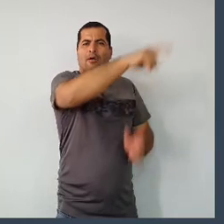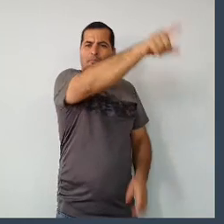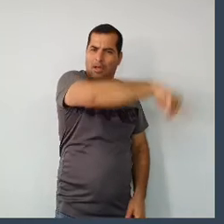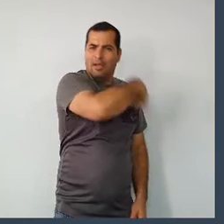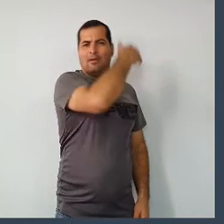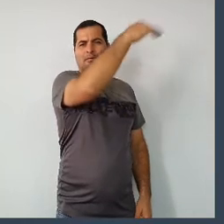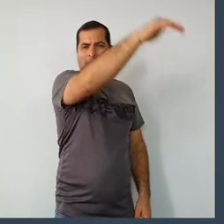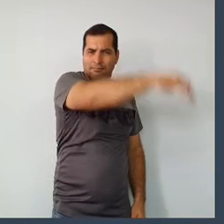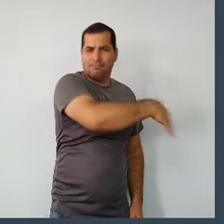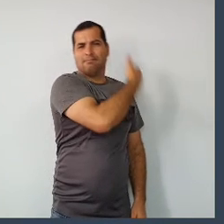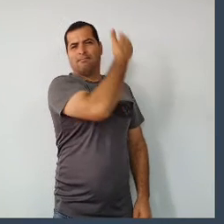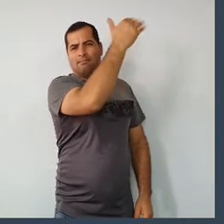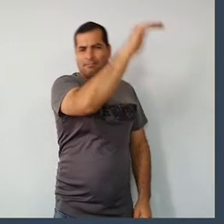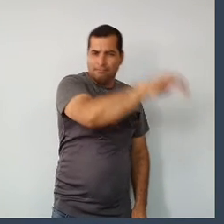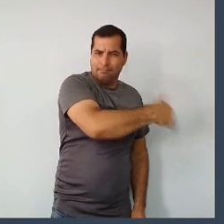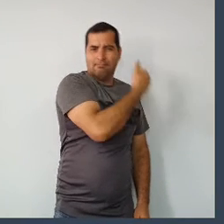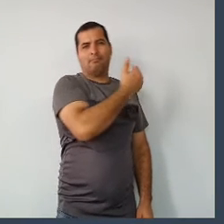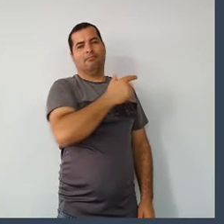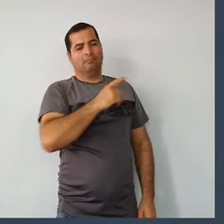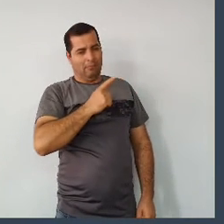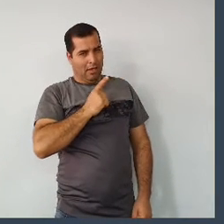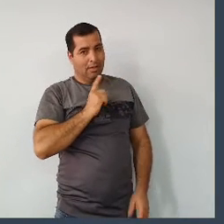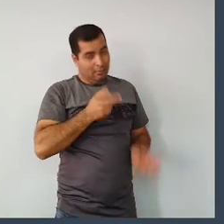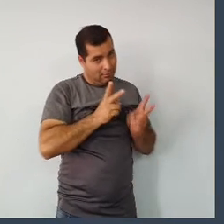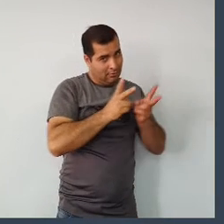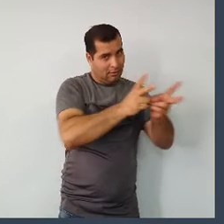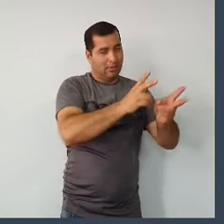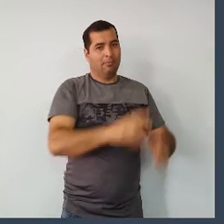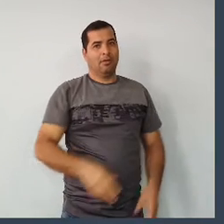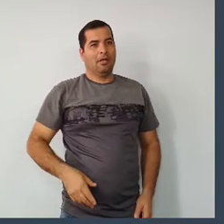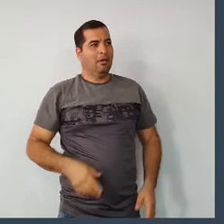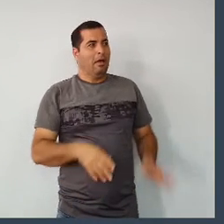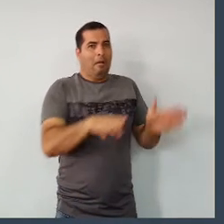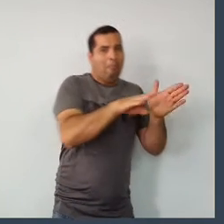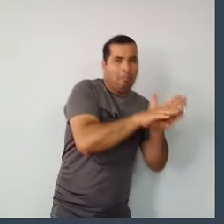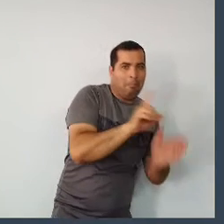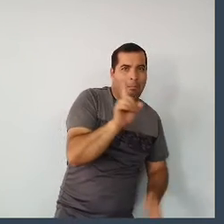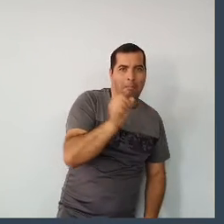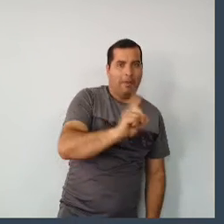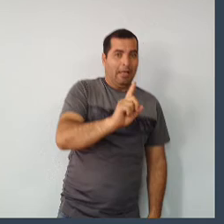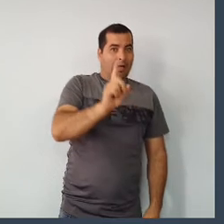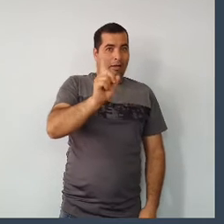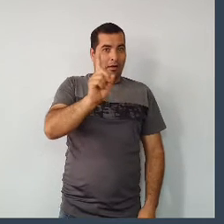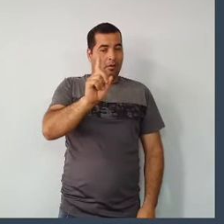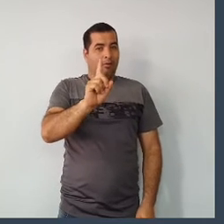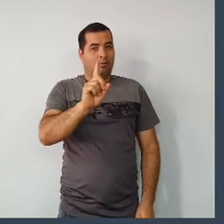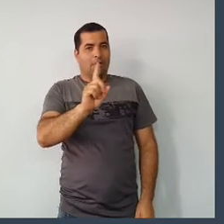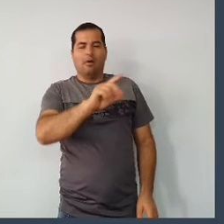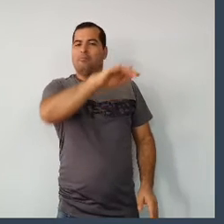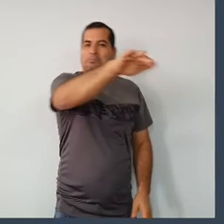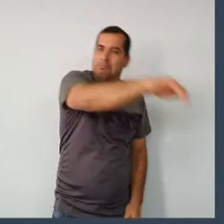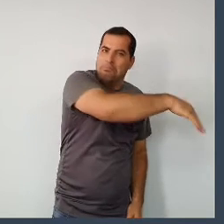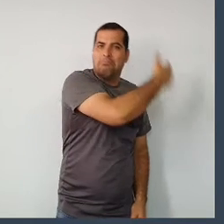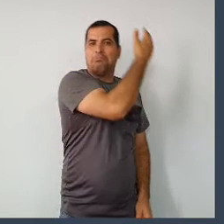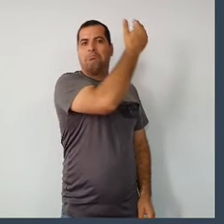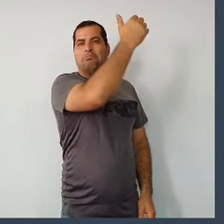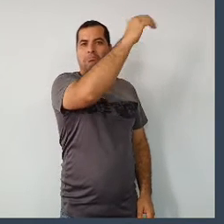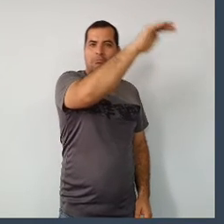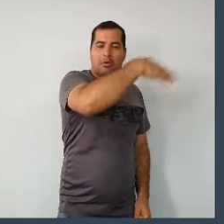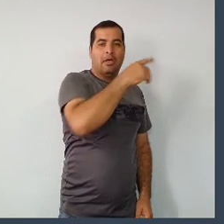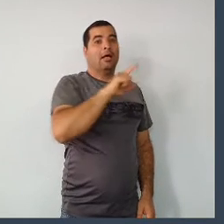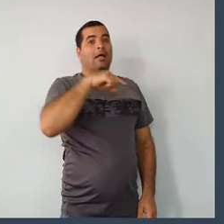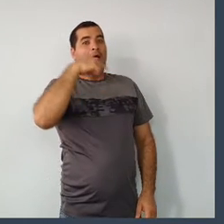trens. Então, o trem apenas passava pela nossa região, ele não parava por aqui.